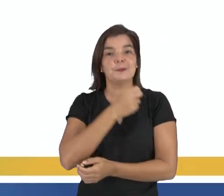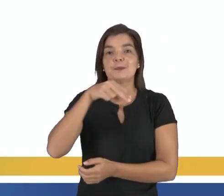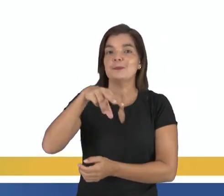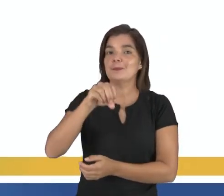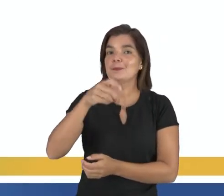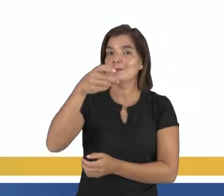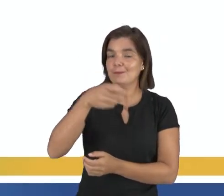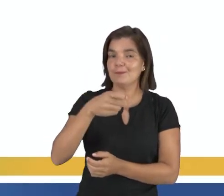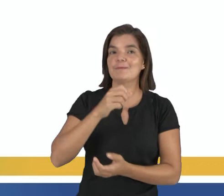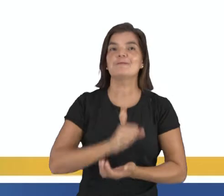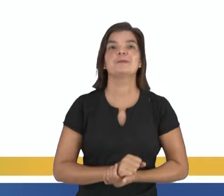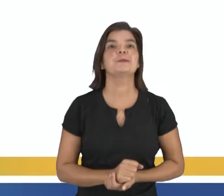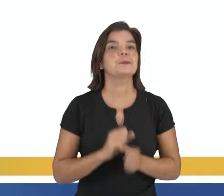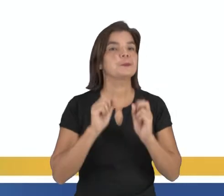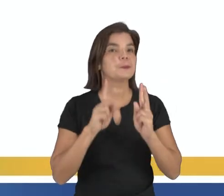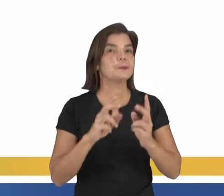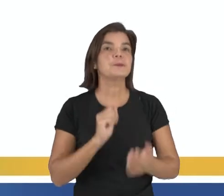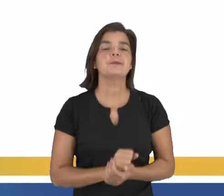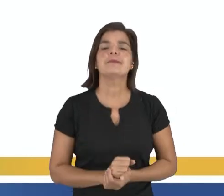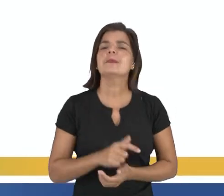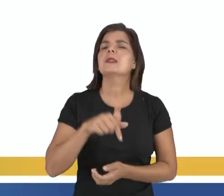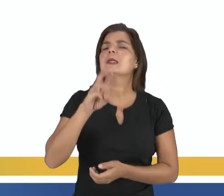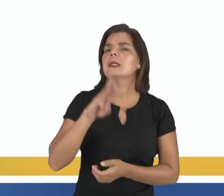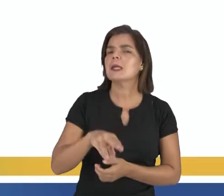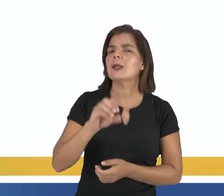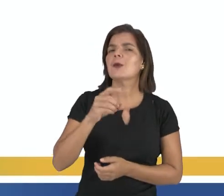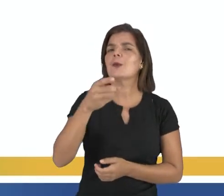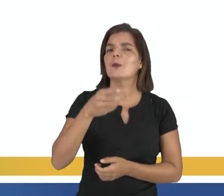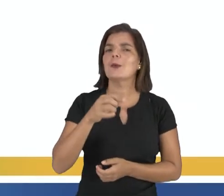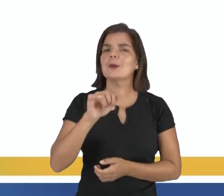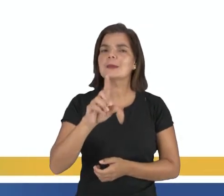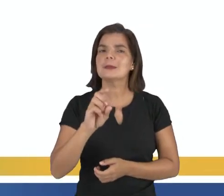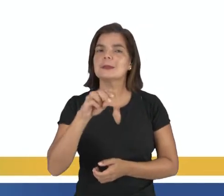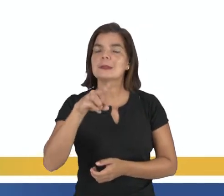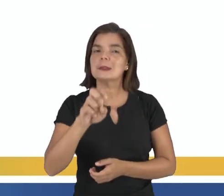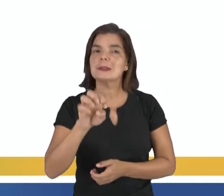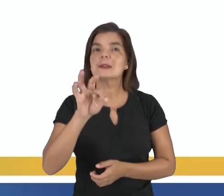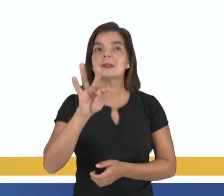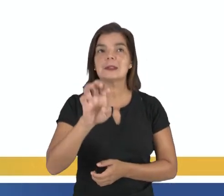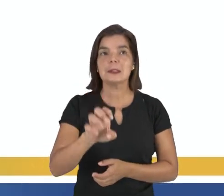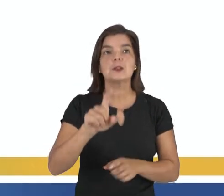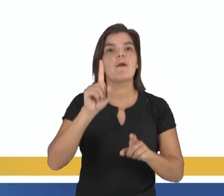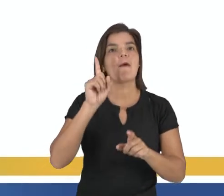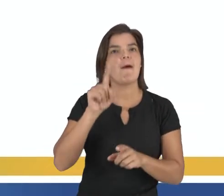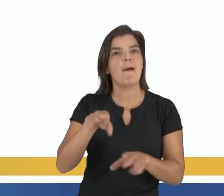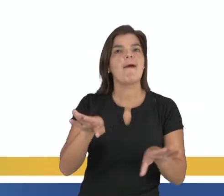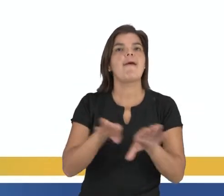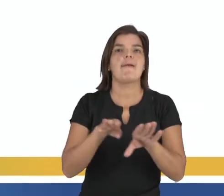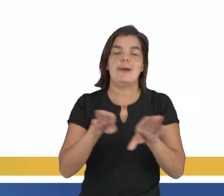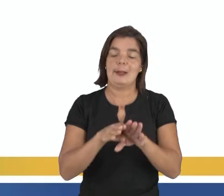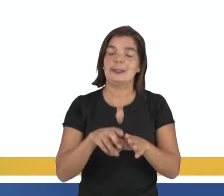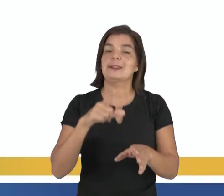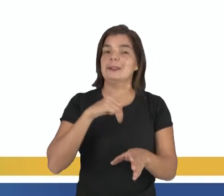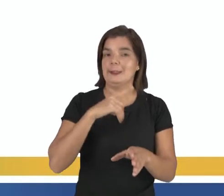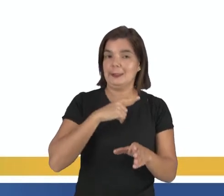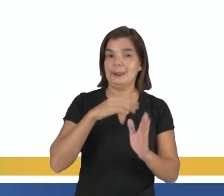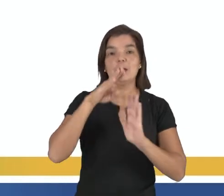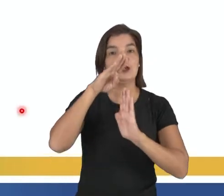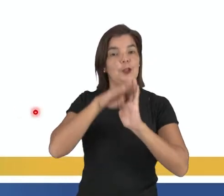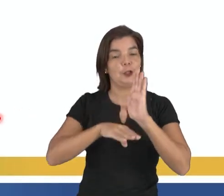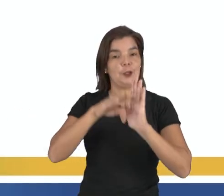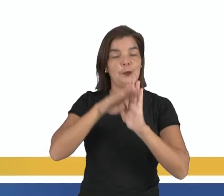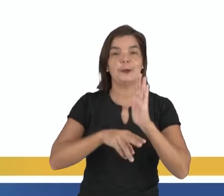perde elétrons, ok? Quem é o agente oxidante? É aquele que sofre